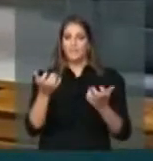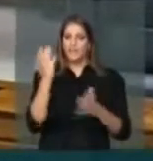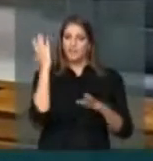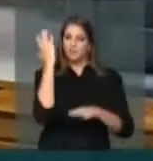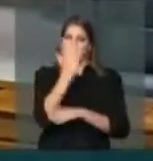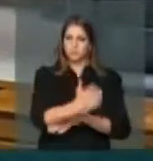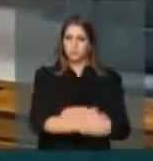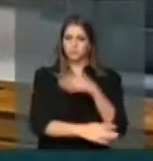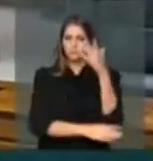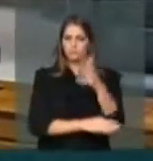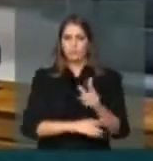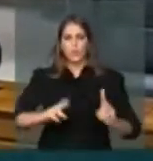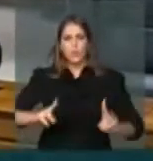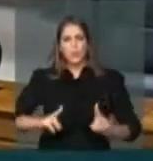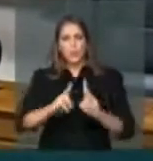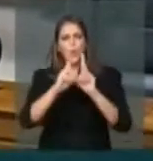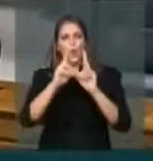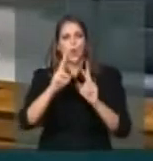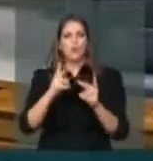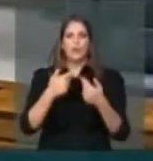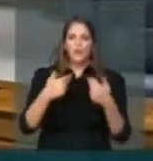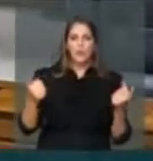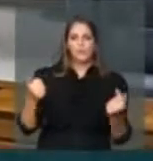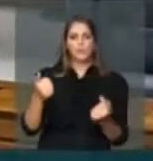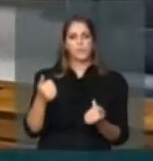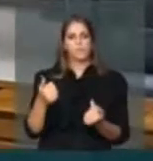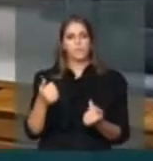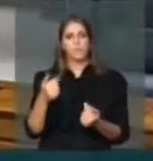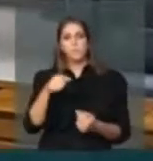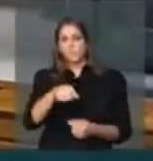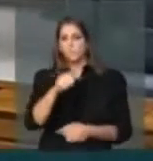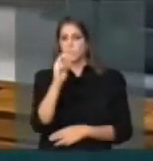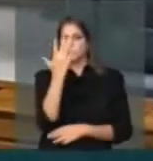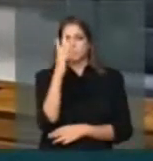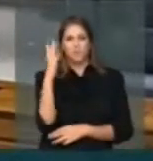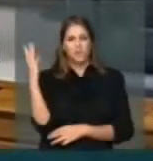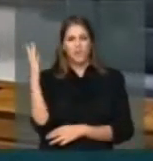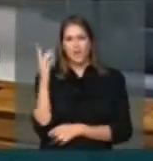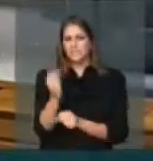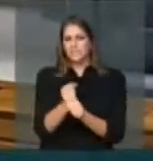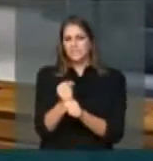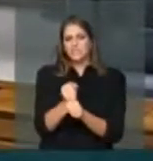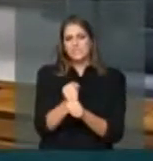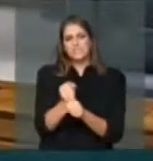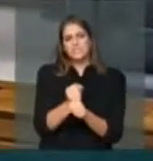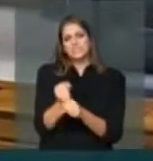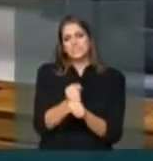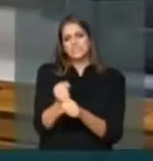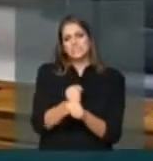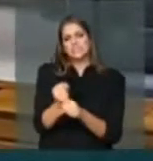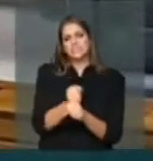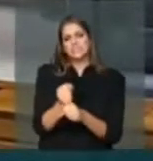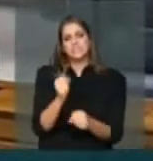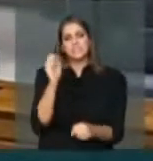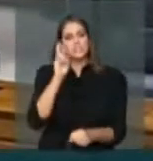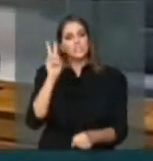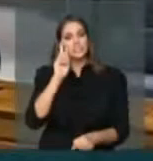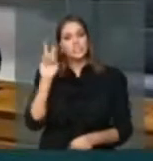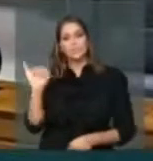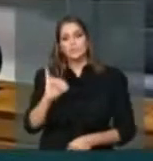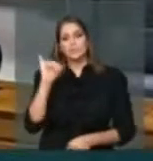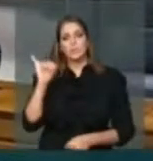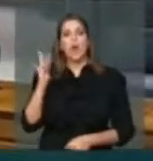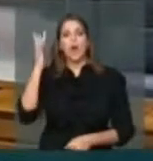local onde existem centenas de árvores centenárias e um local histórico. E